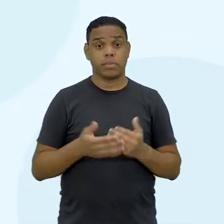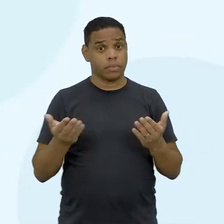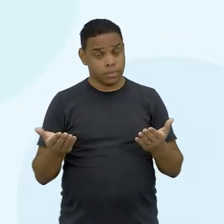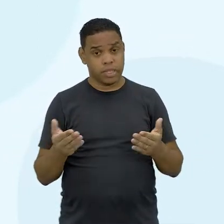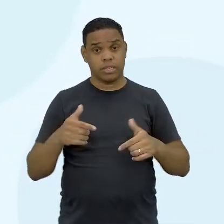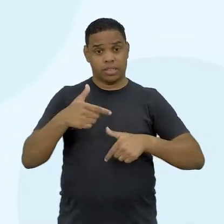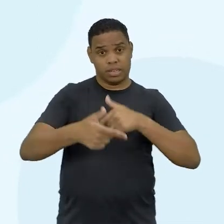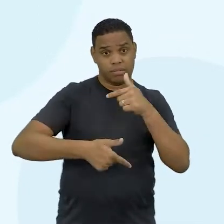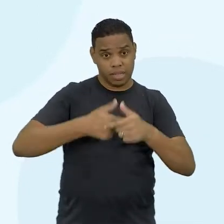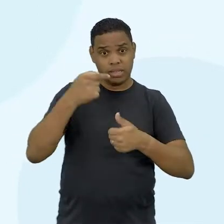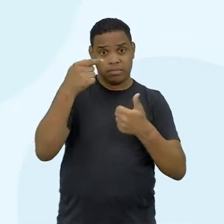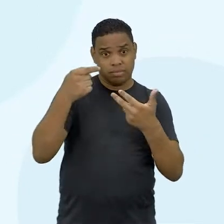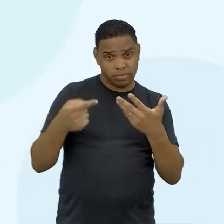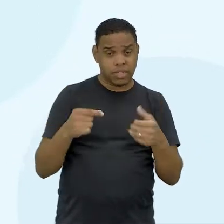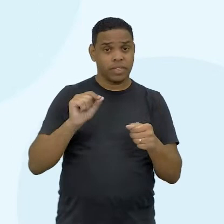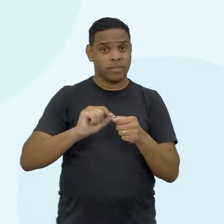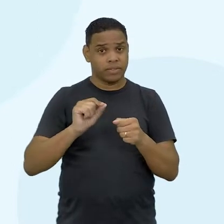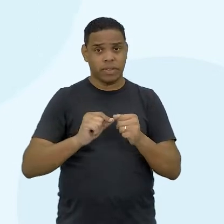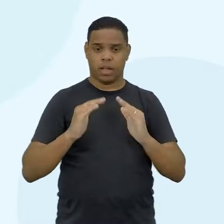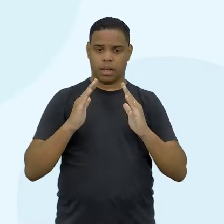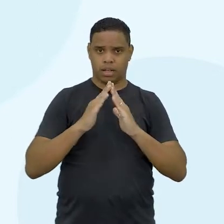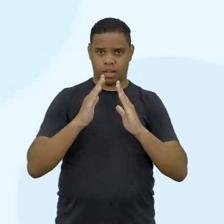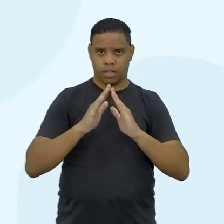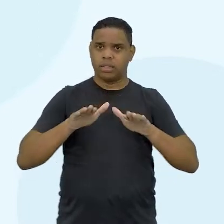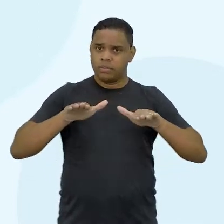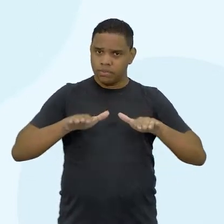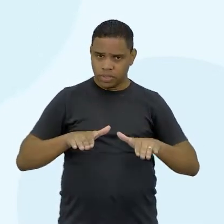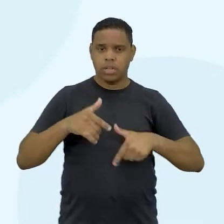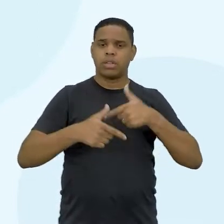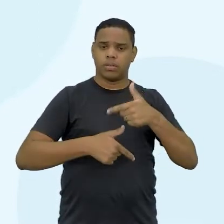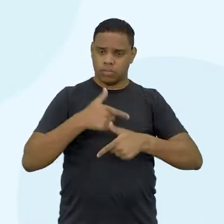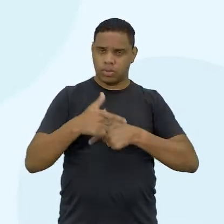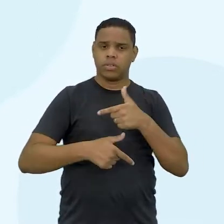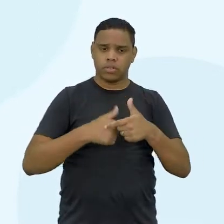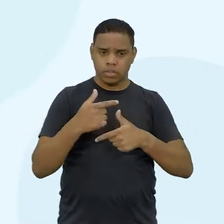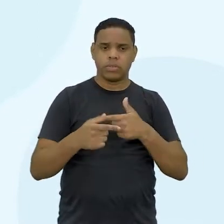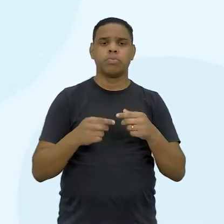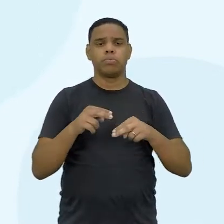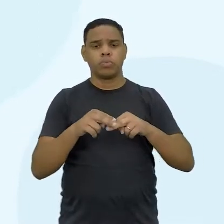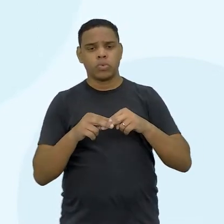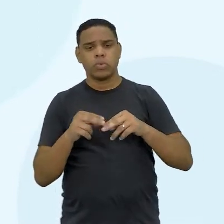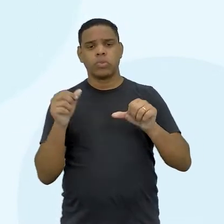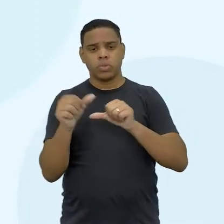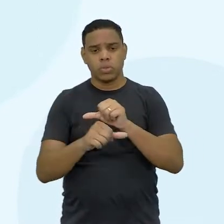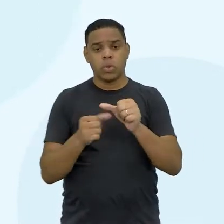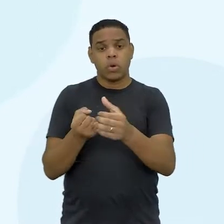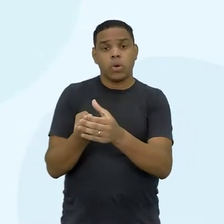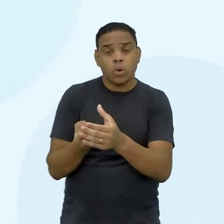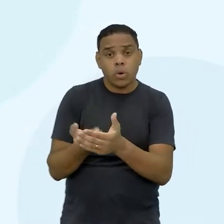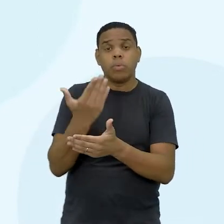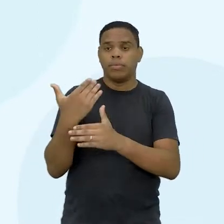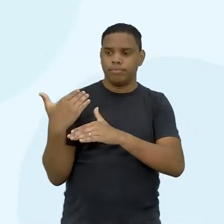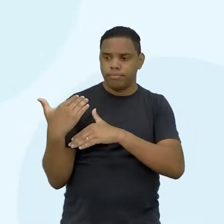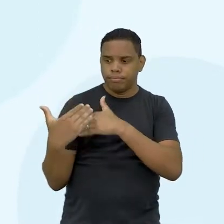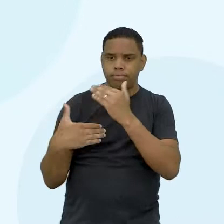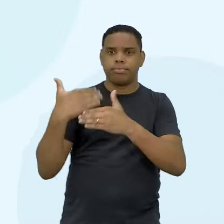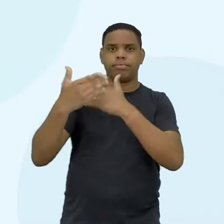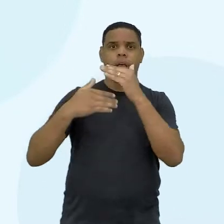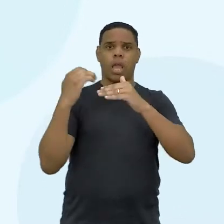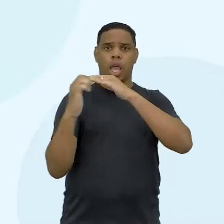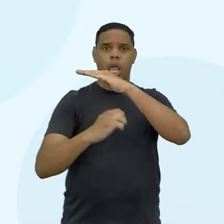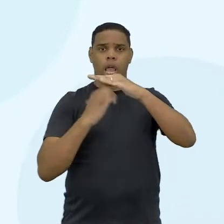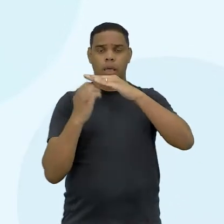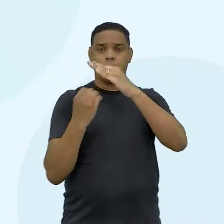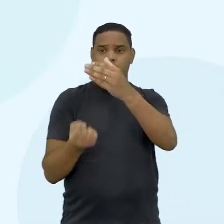desses trabalhos eram realizados em casa. Essa configuração foi impactada pelo advento do desenvolvimento